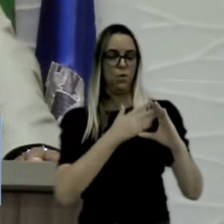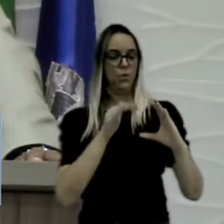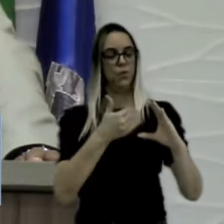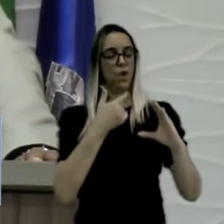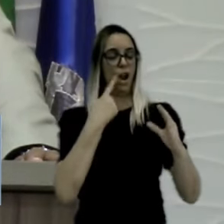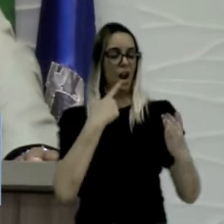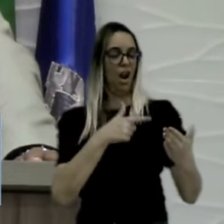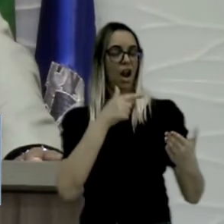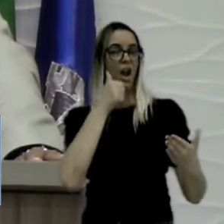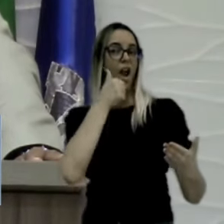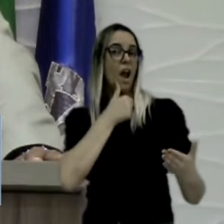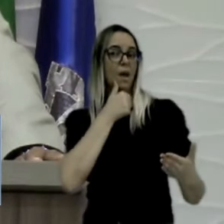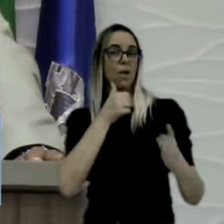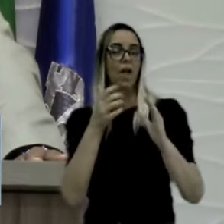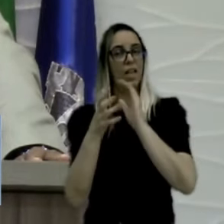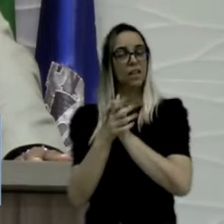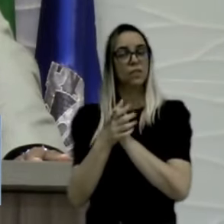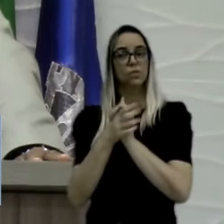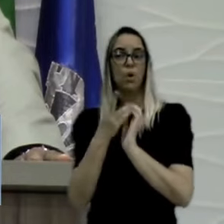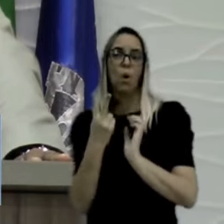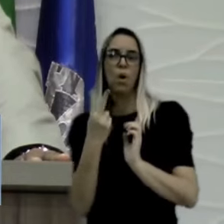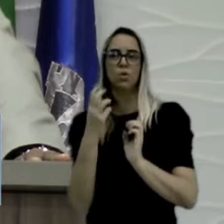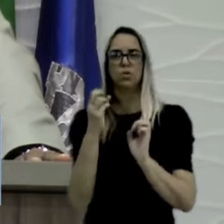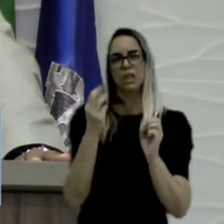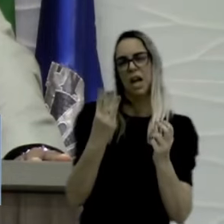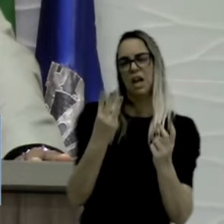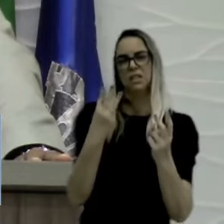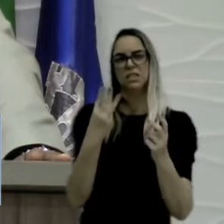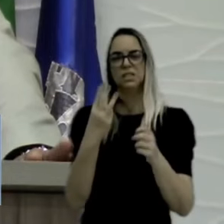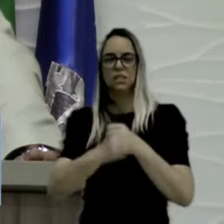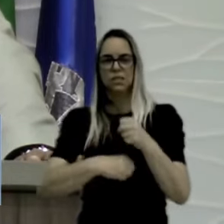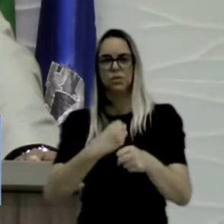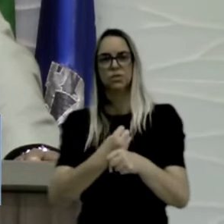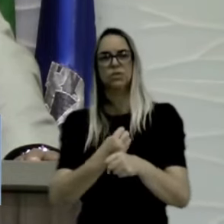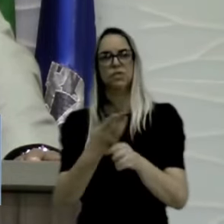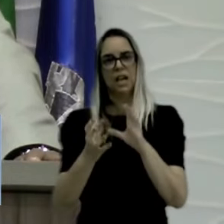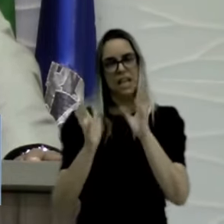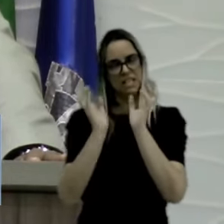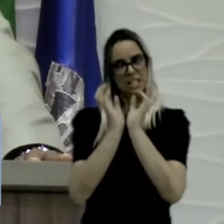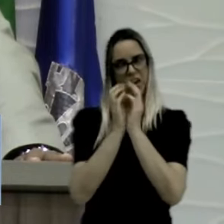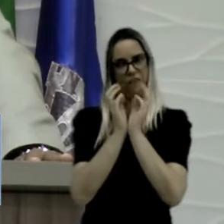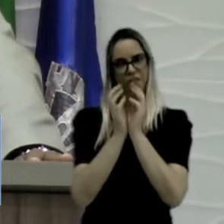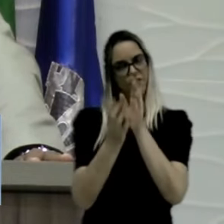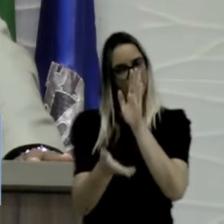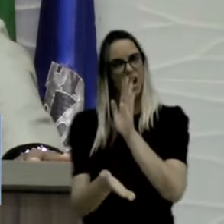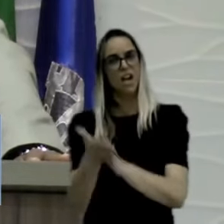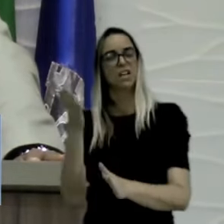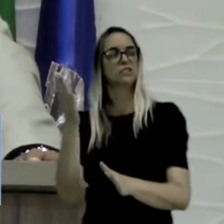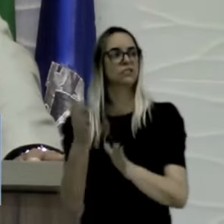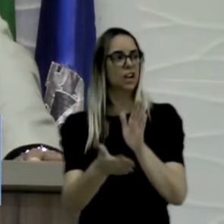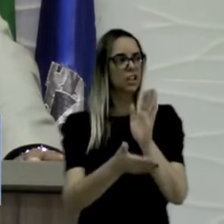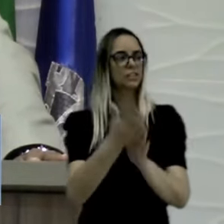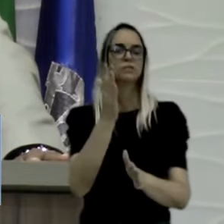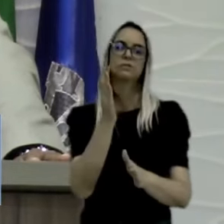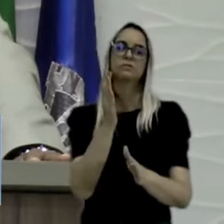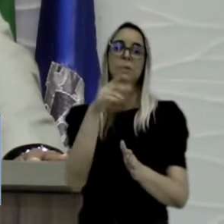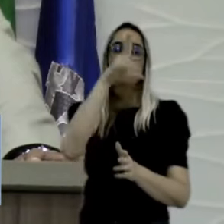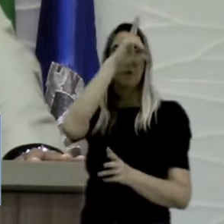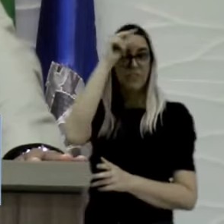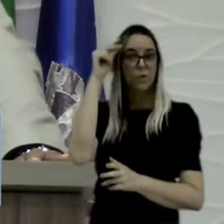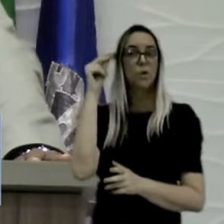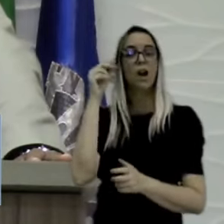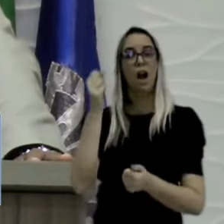esposa dele há uns 2, 3 anos, indo para o Recife, e direto. A gente pede para mim, a gente, quando não vai no carro da